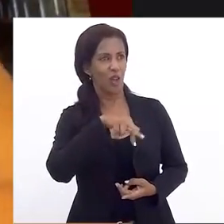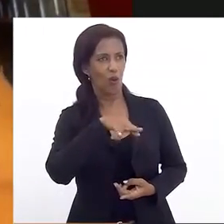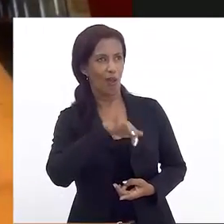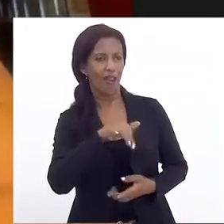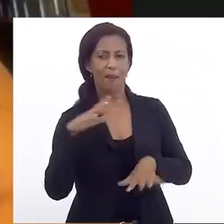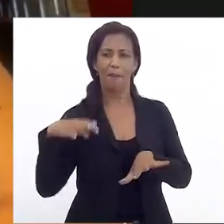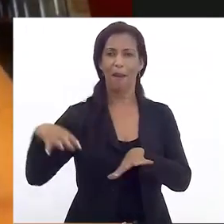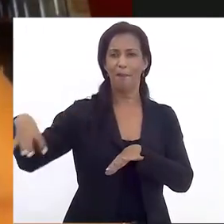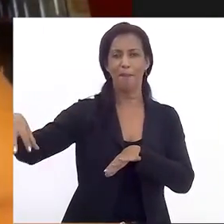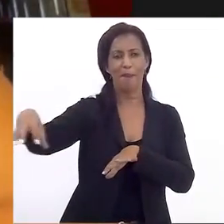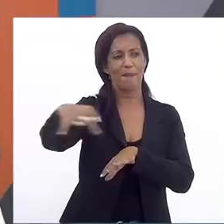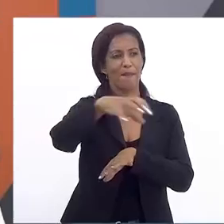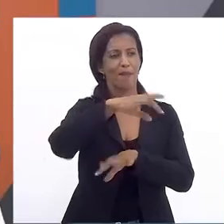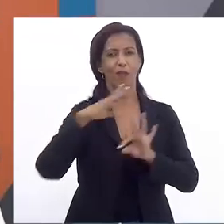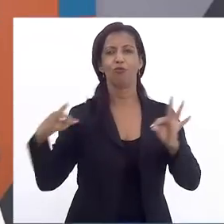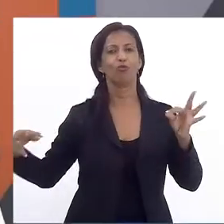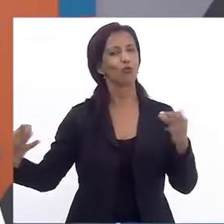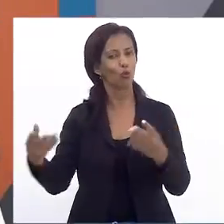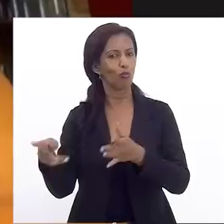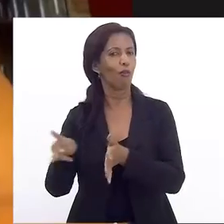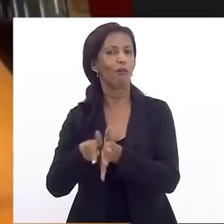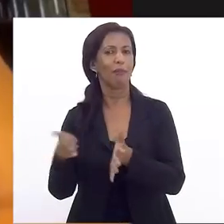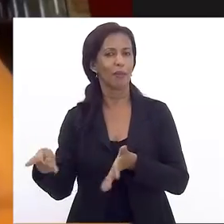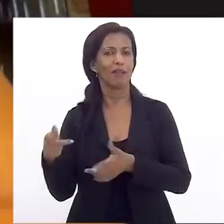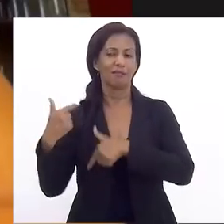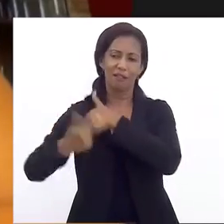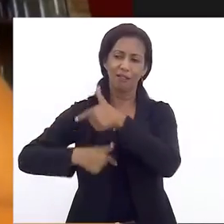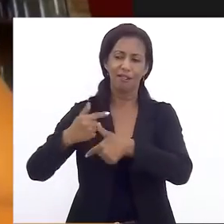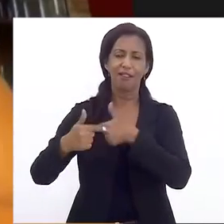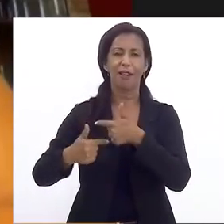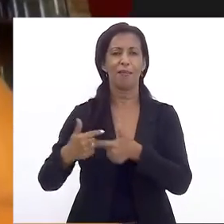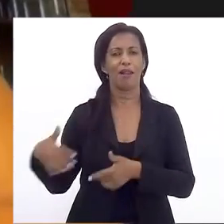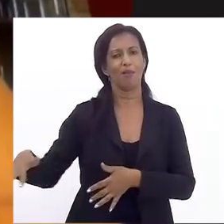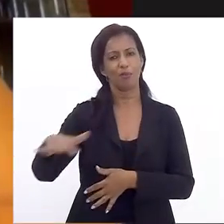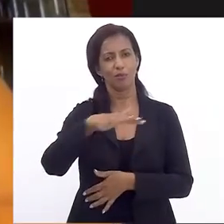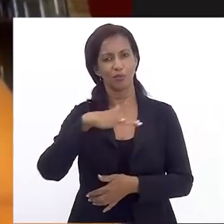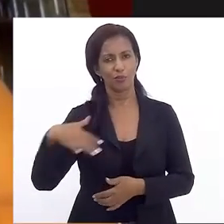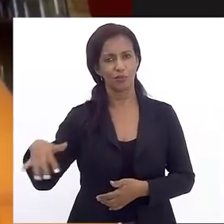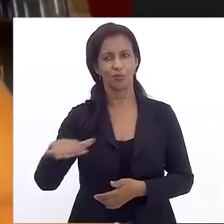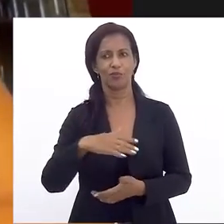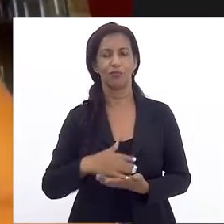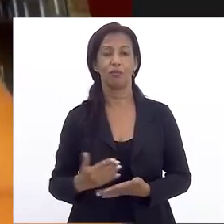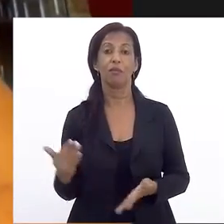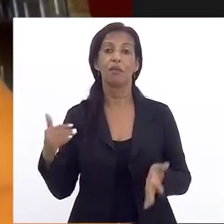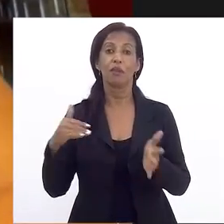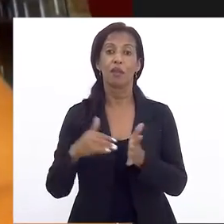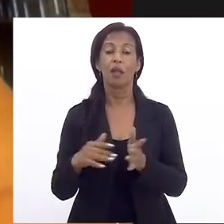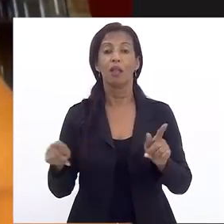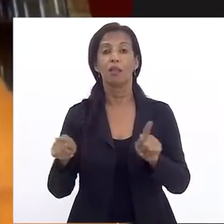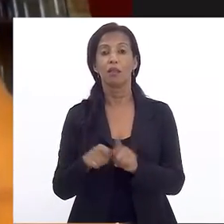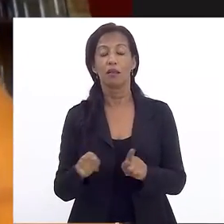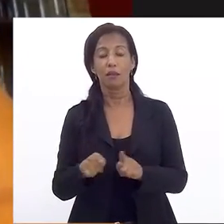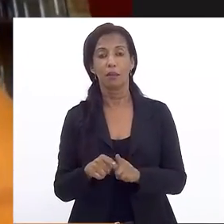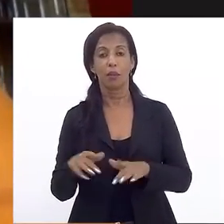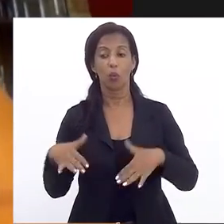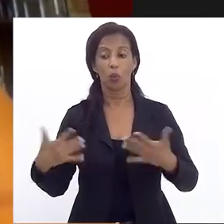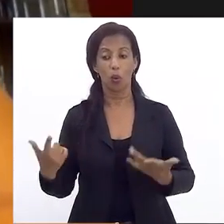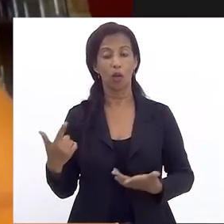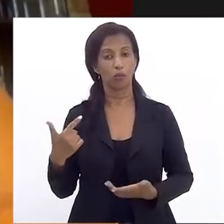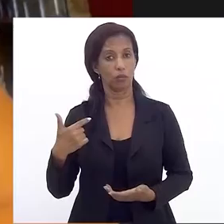Saquarema, ela pega um lado de Saquarema, então é trabalhar de uma forma geral. Não, eu até mesmo,